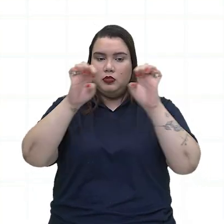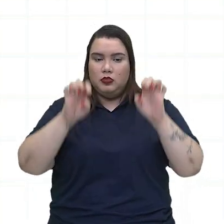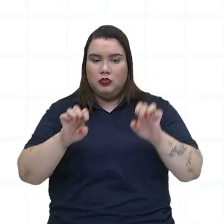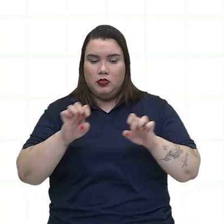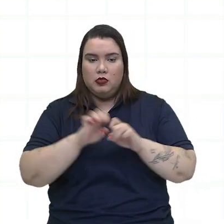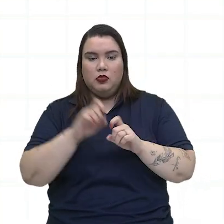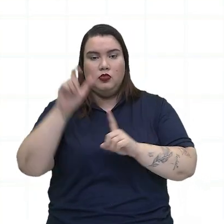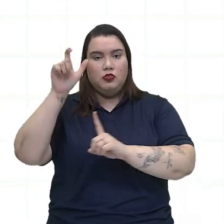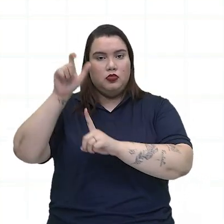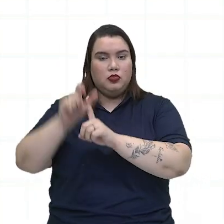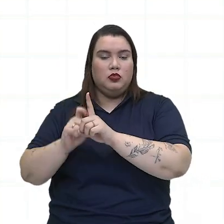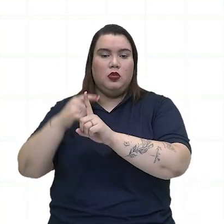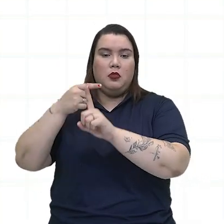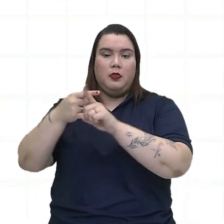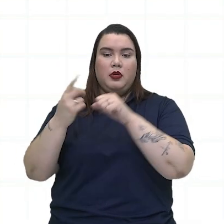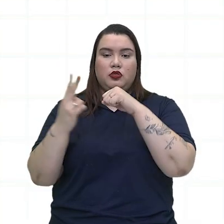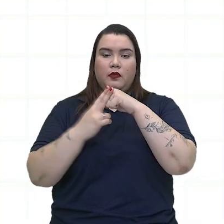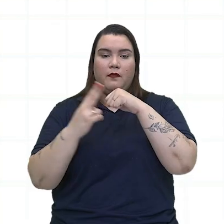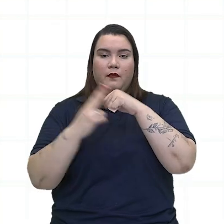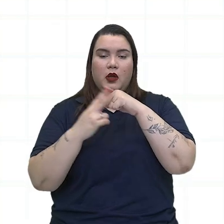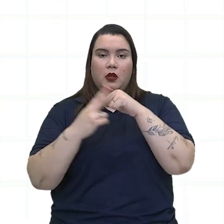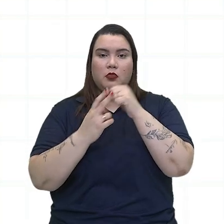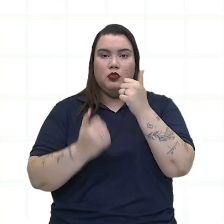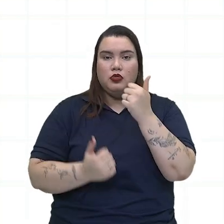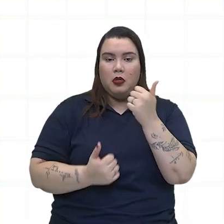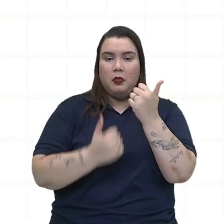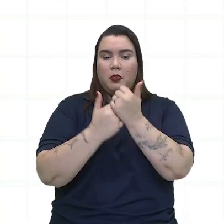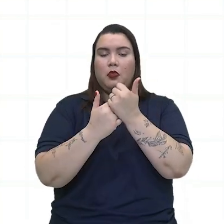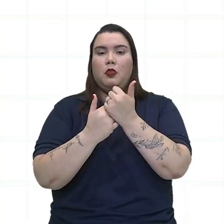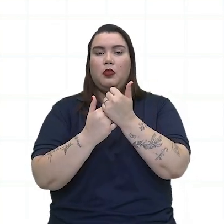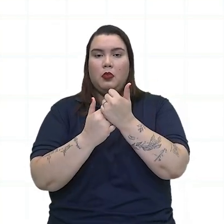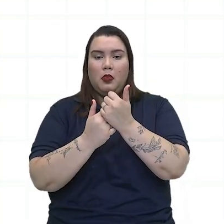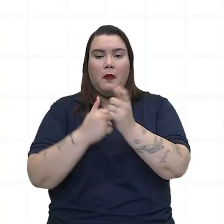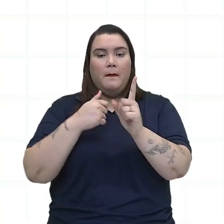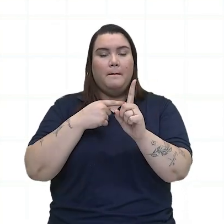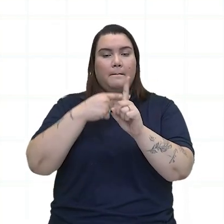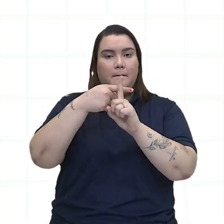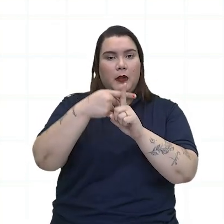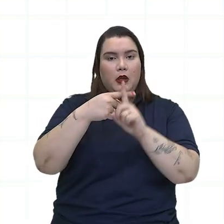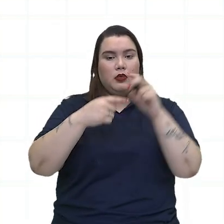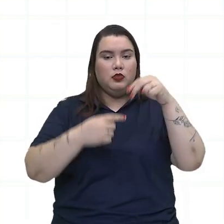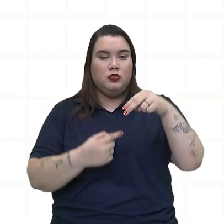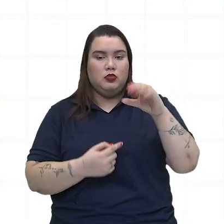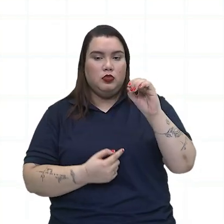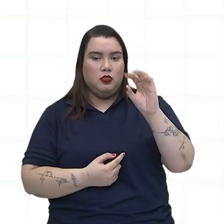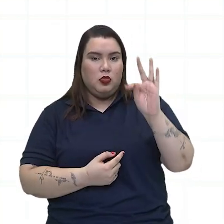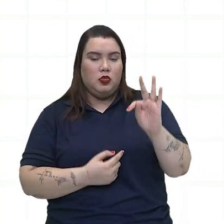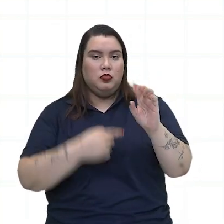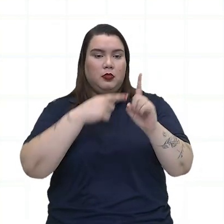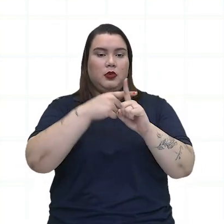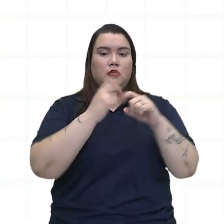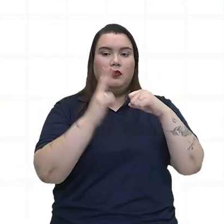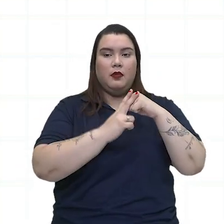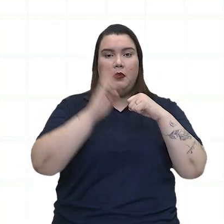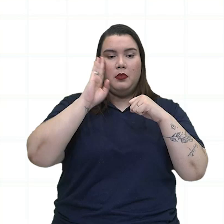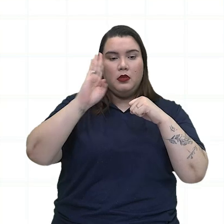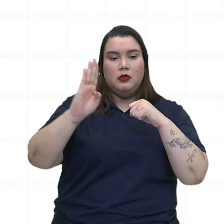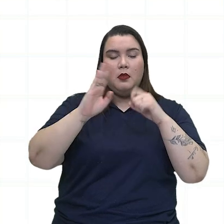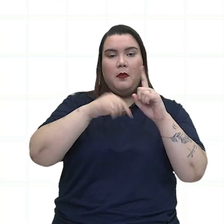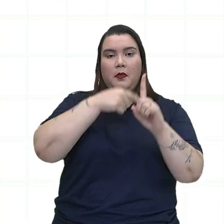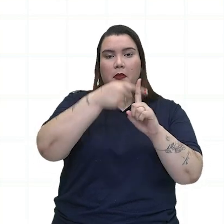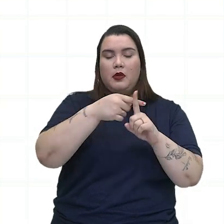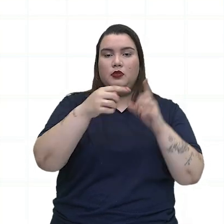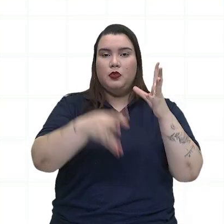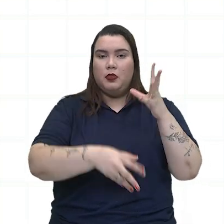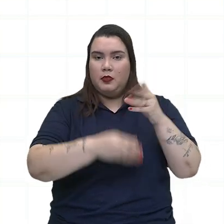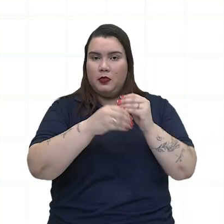sujeito, o verbo auxiliar que vai ser do not ou doesn't, né? Junto aqui. O verbo principal e o